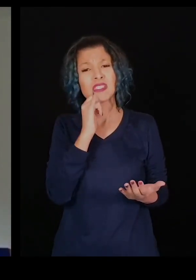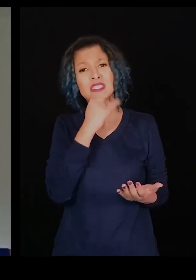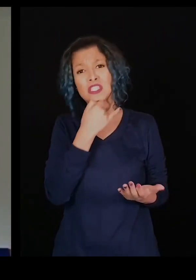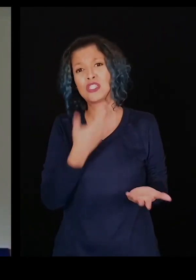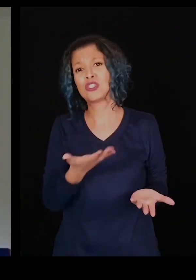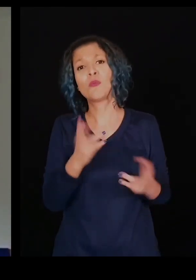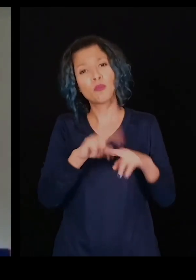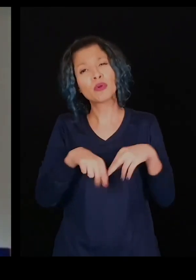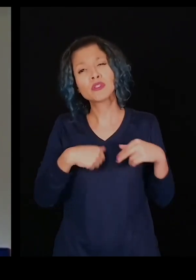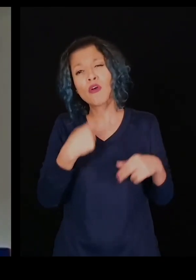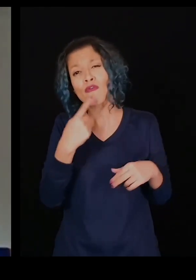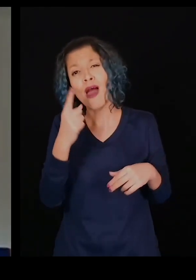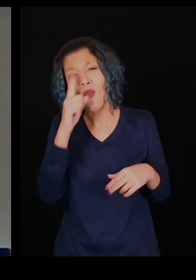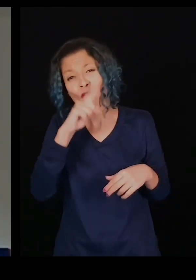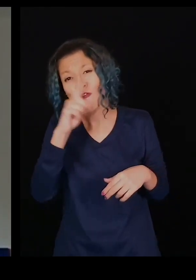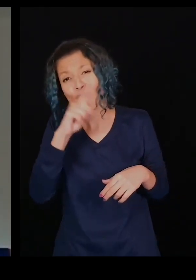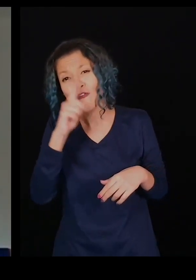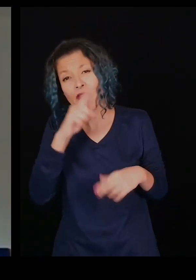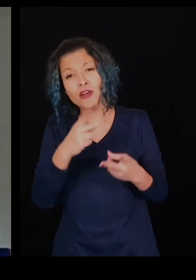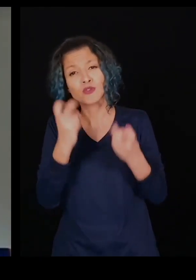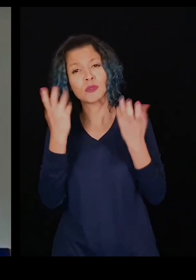mês, isso se deteriorou